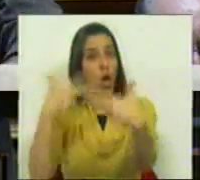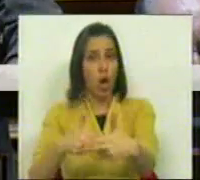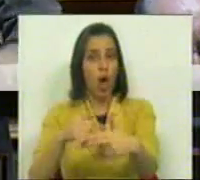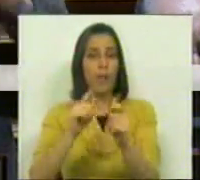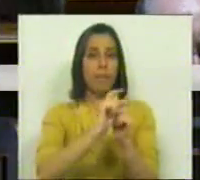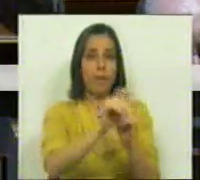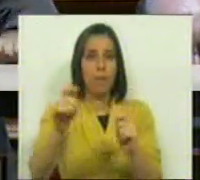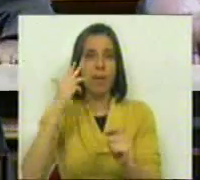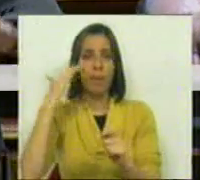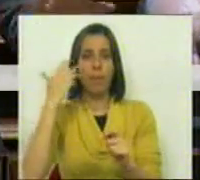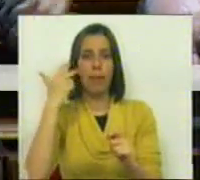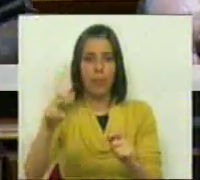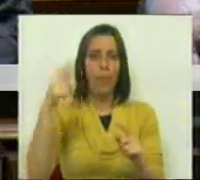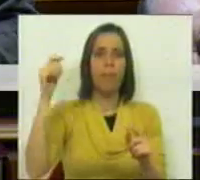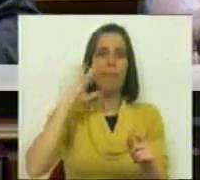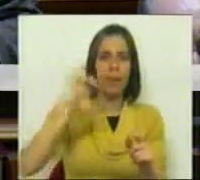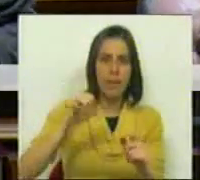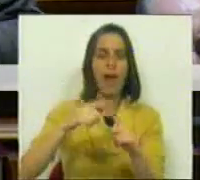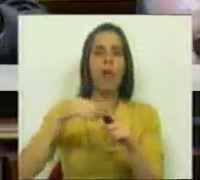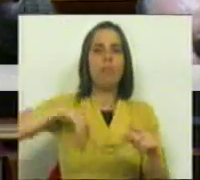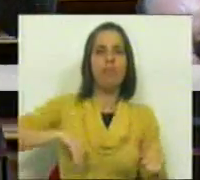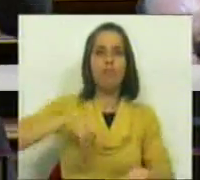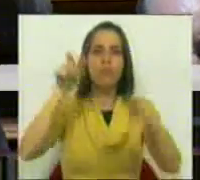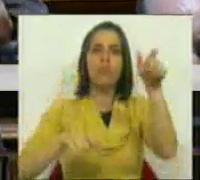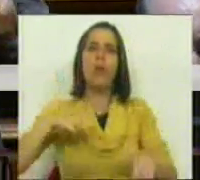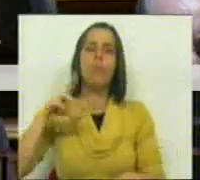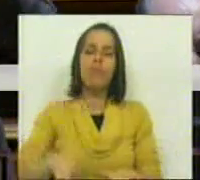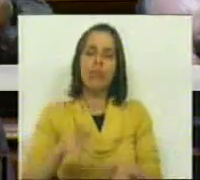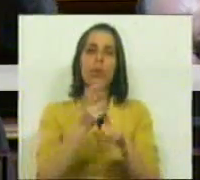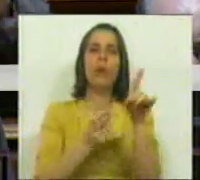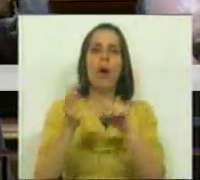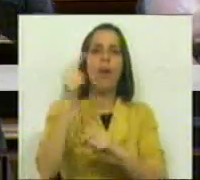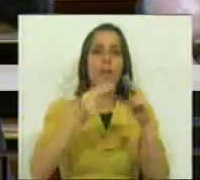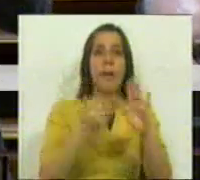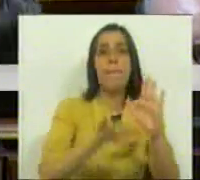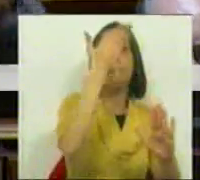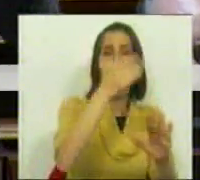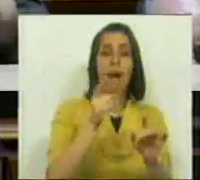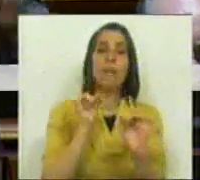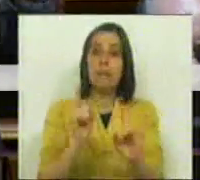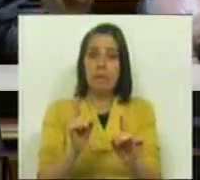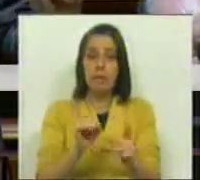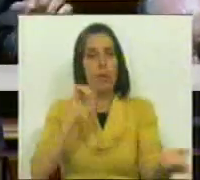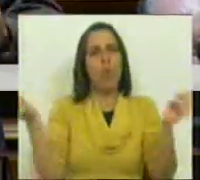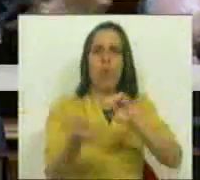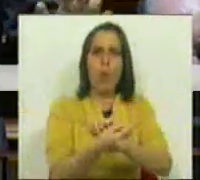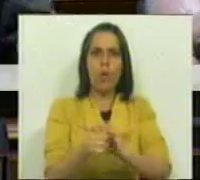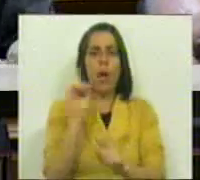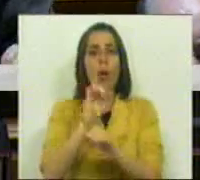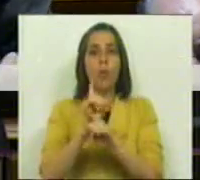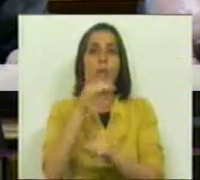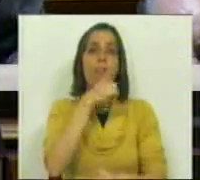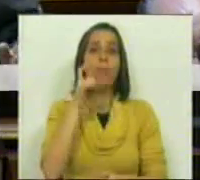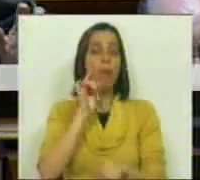cortar as pensões, cortar os salários portugueses e aumentar a carga fiscal. Exatamente o contrário do que